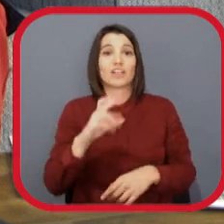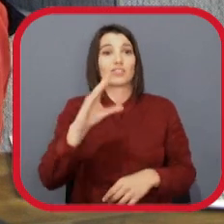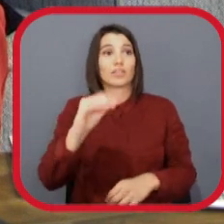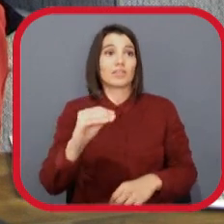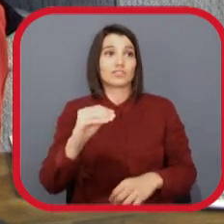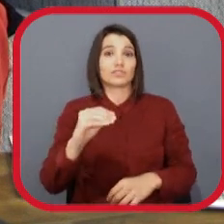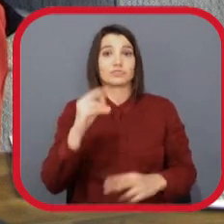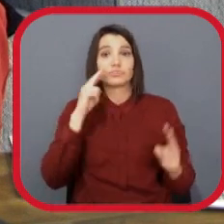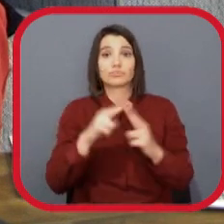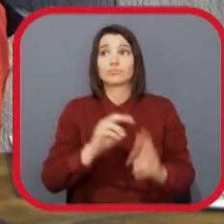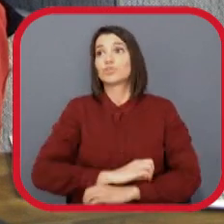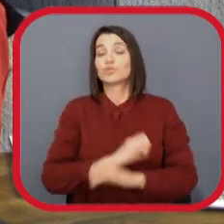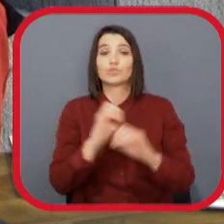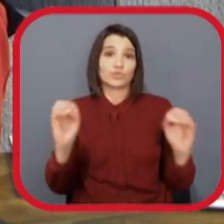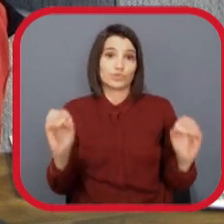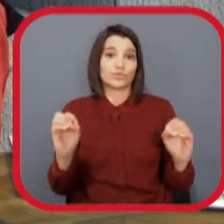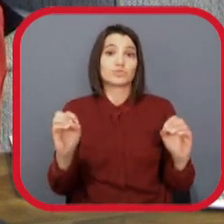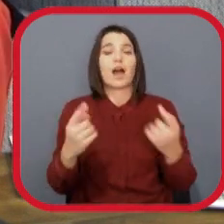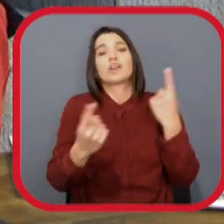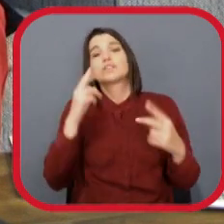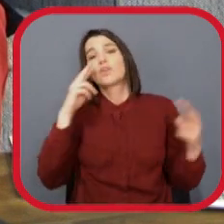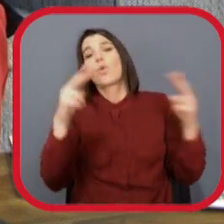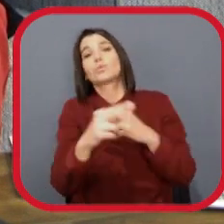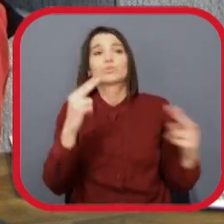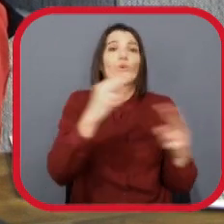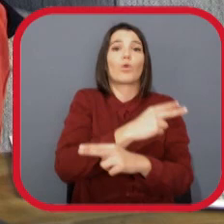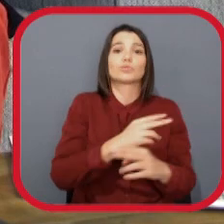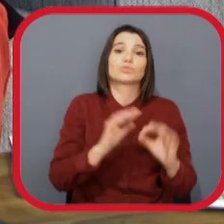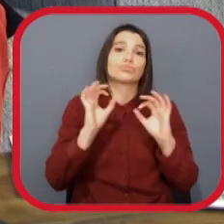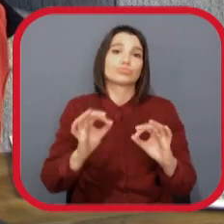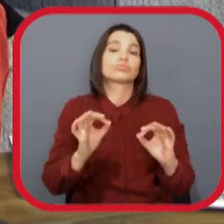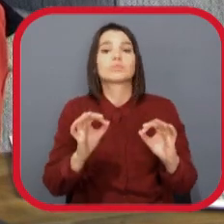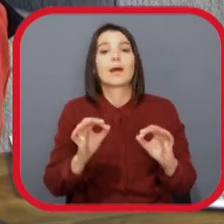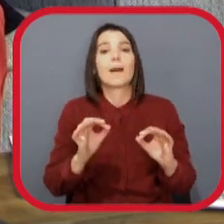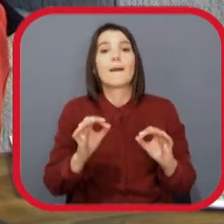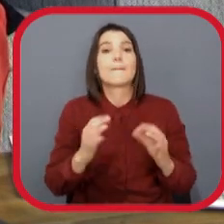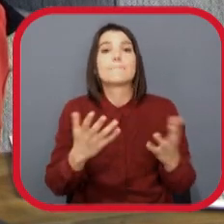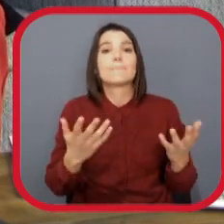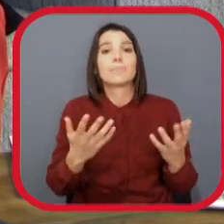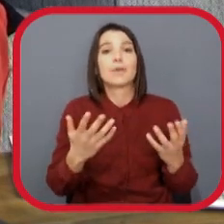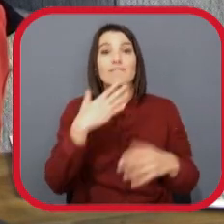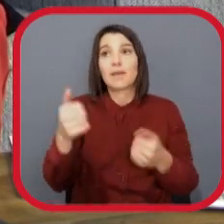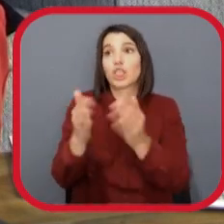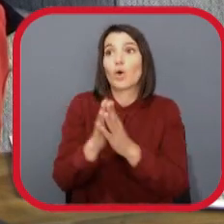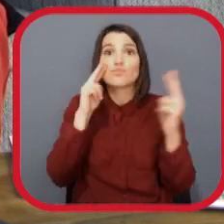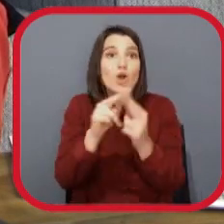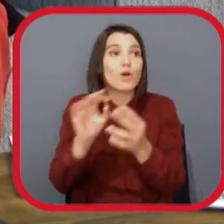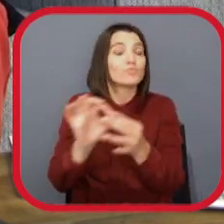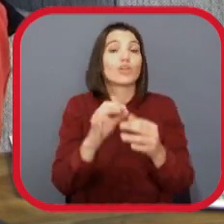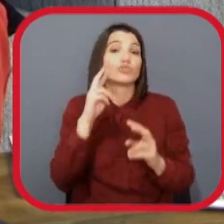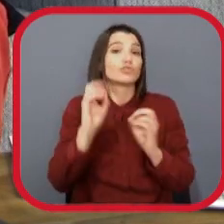nós tivemos 10 anos basicamente sem nos vermos, íamos cruzando, não nos cruzávamos totalmente não me cruzei totalmente com a família